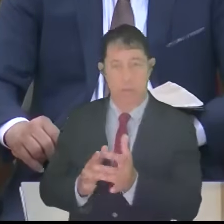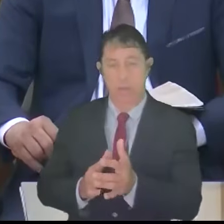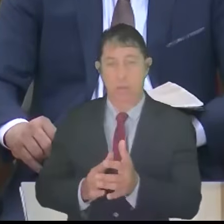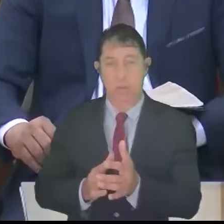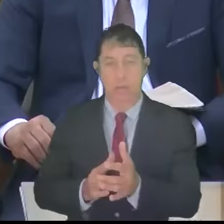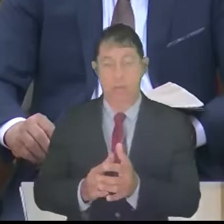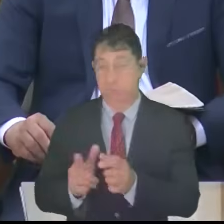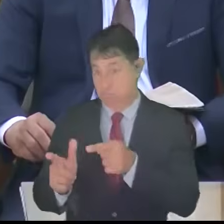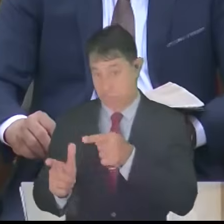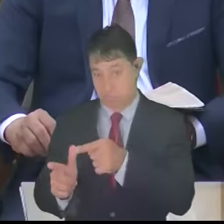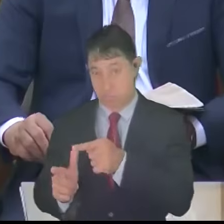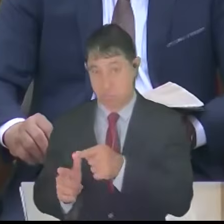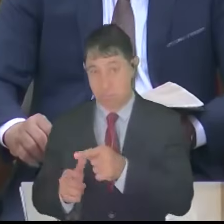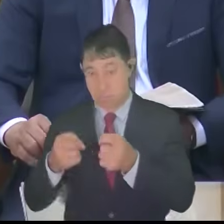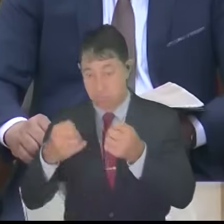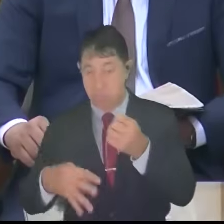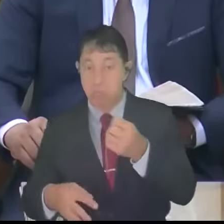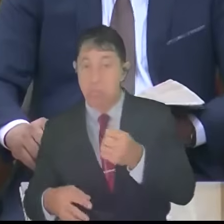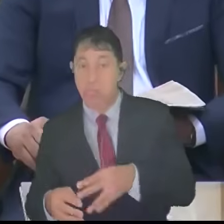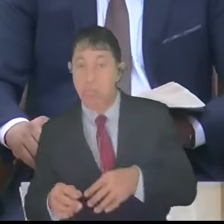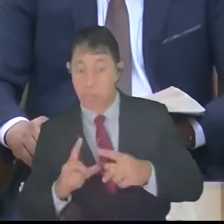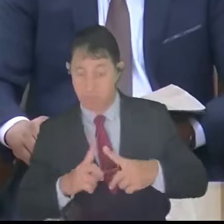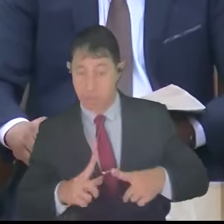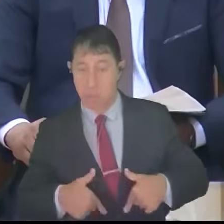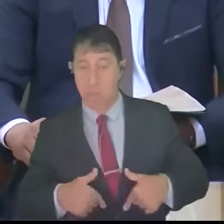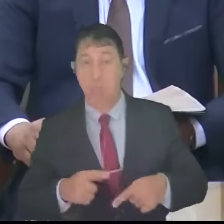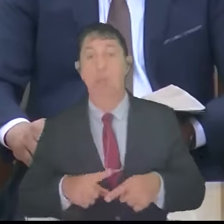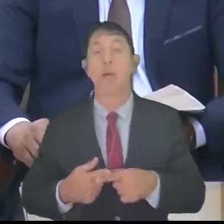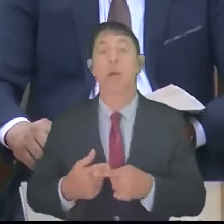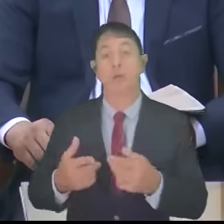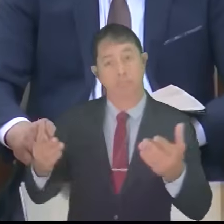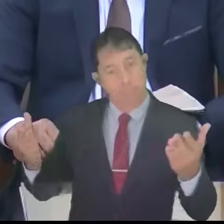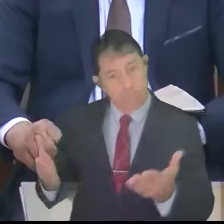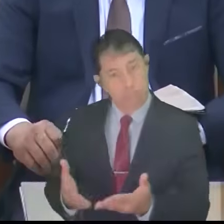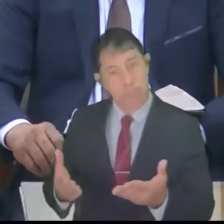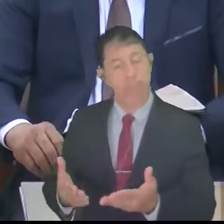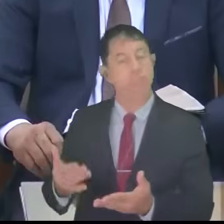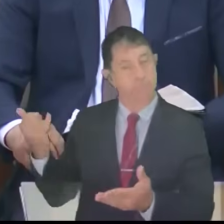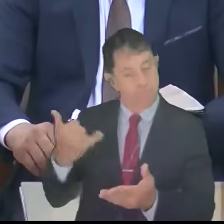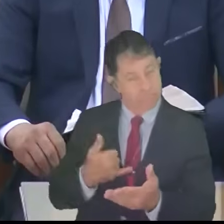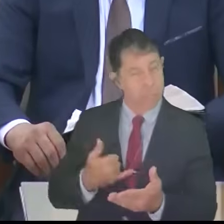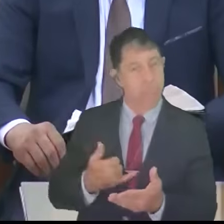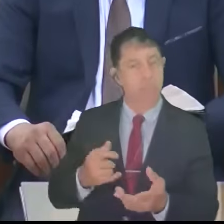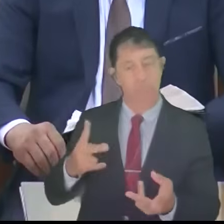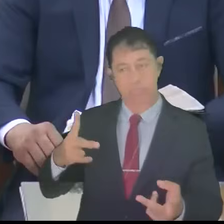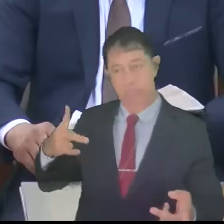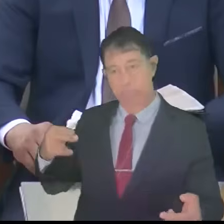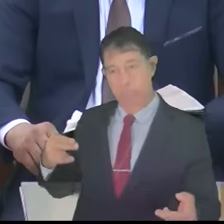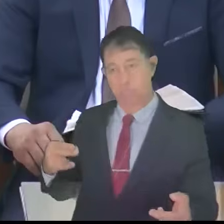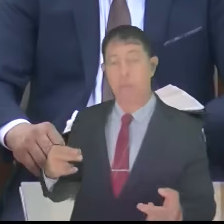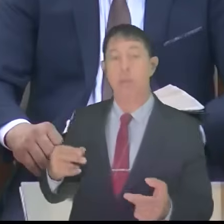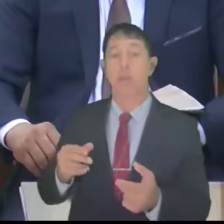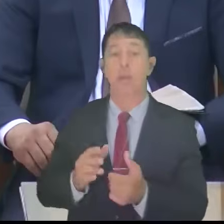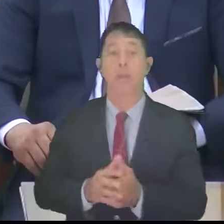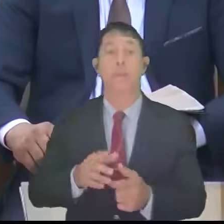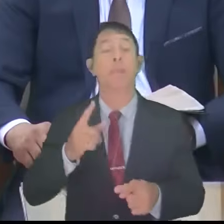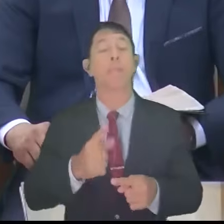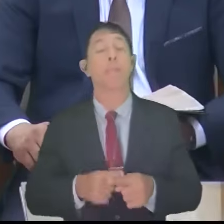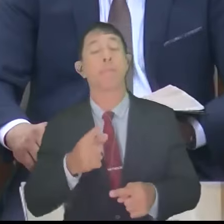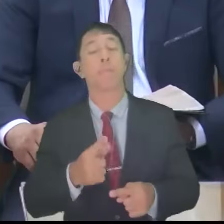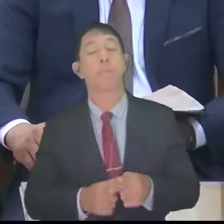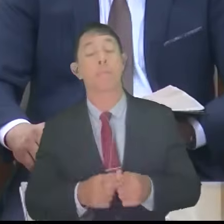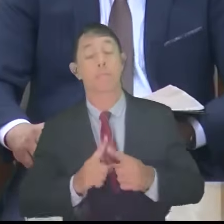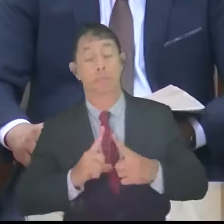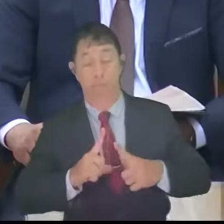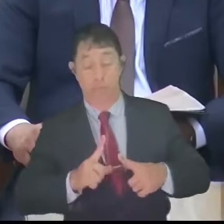está falando para nós também. Mas para os judeus ele falava de modo especial, porque os judeus diziam